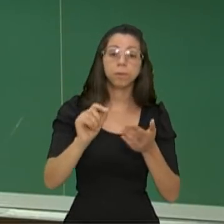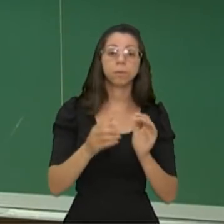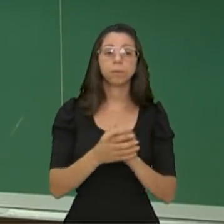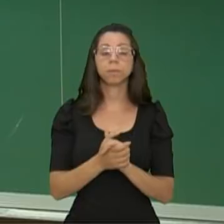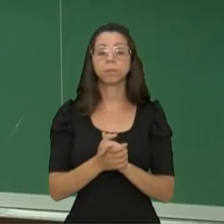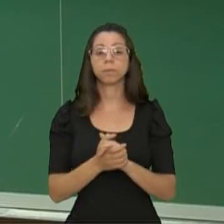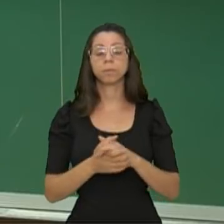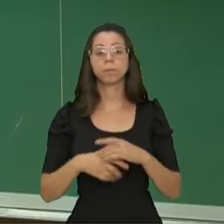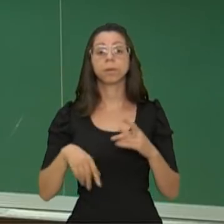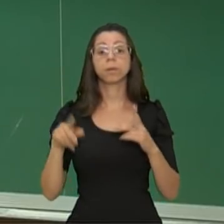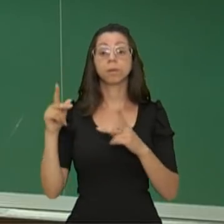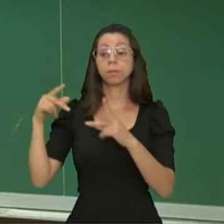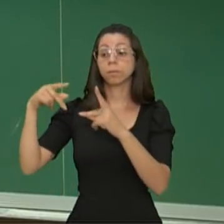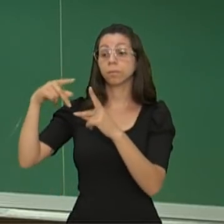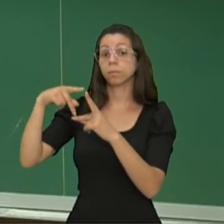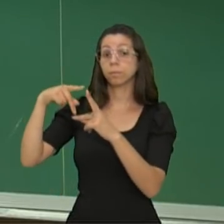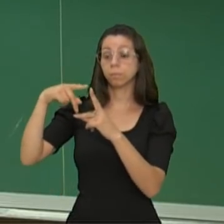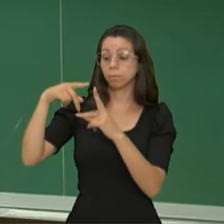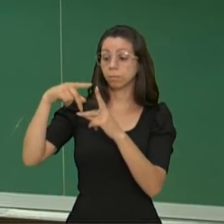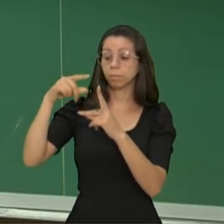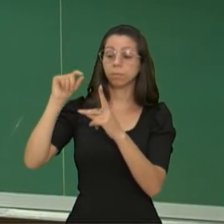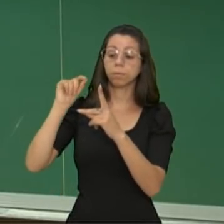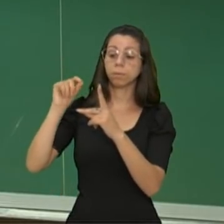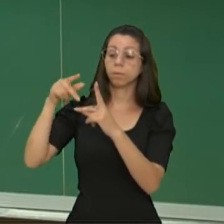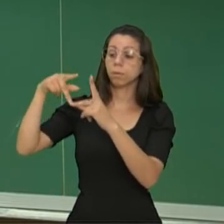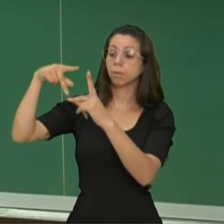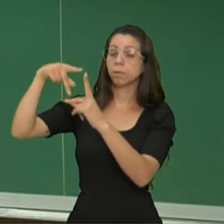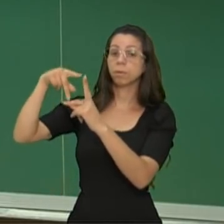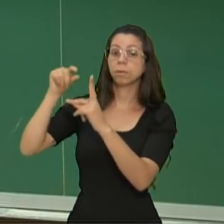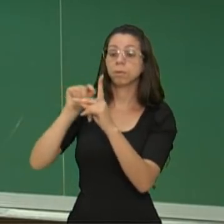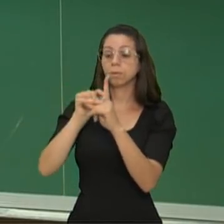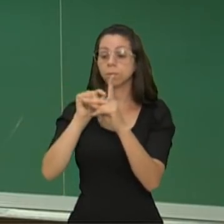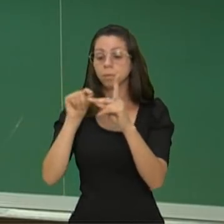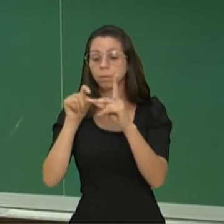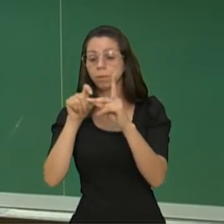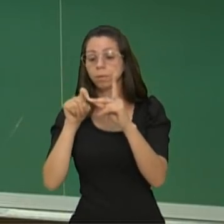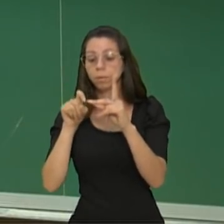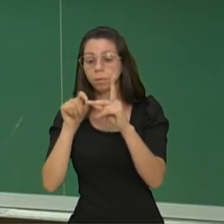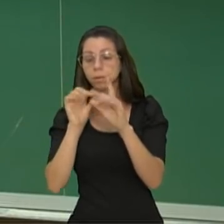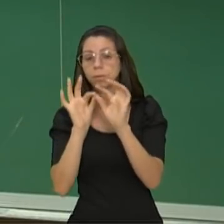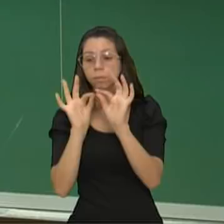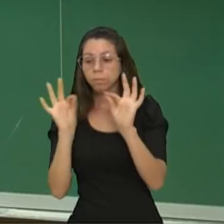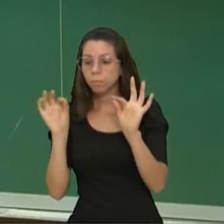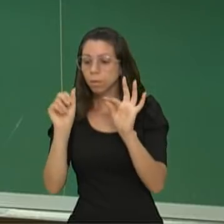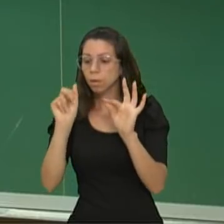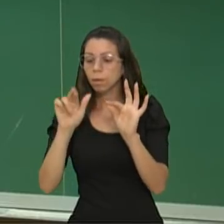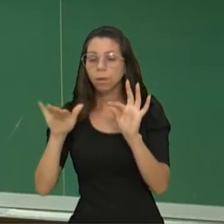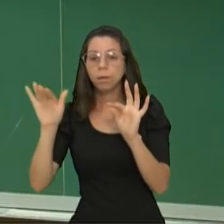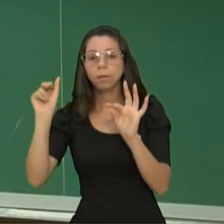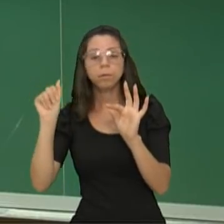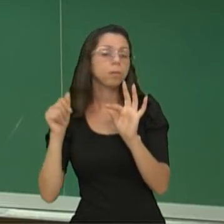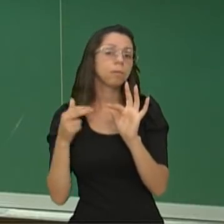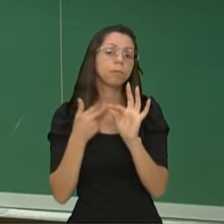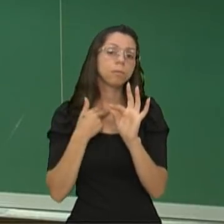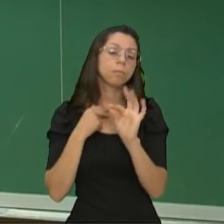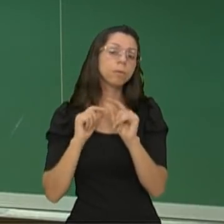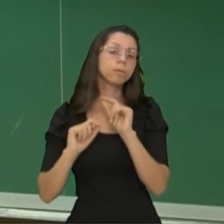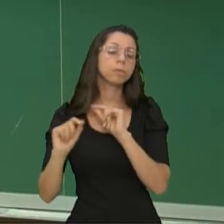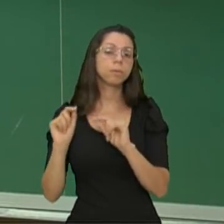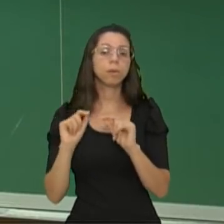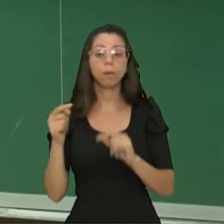do quadrado. Então, se o meu x representa um comprimento, representa uma área, eu não posso ter